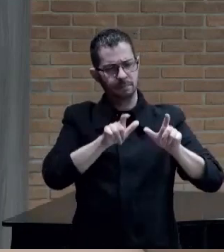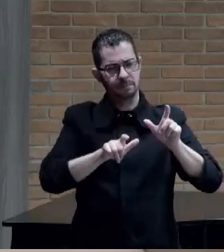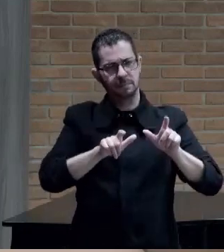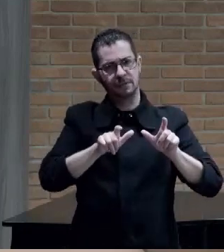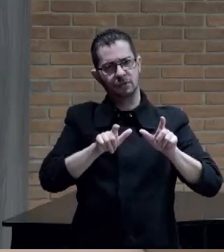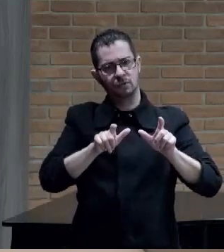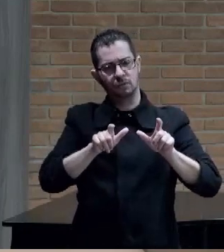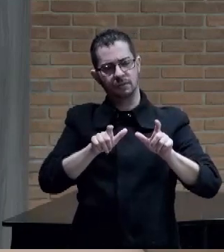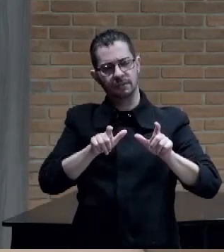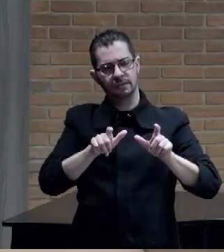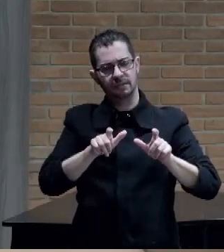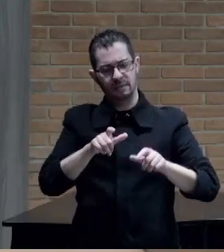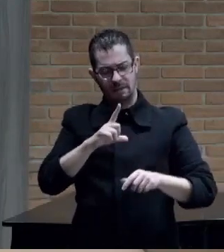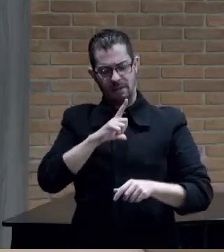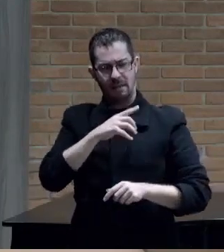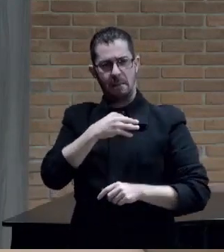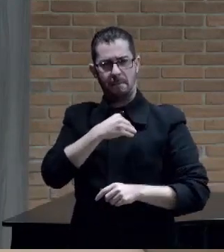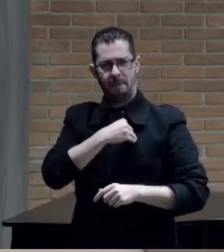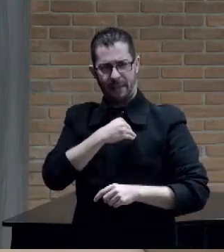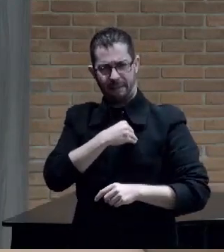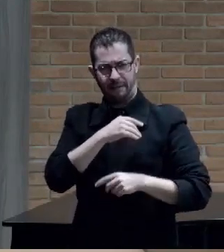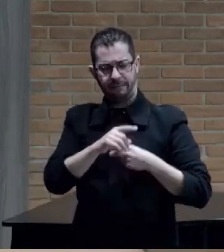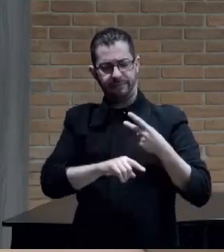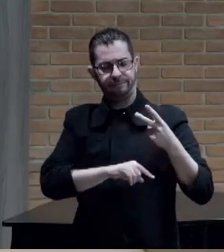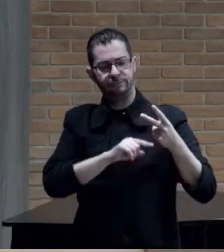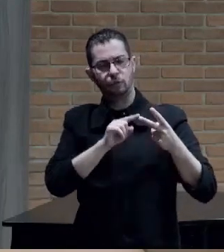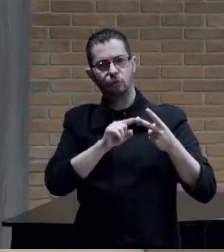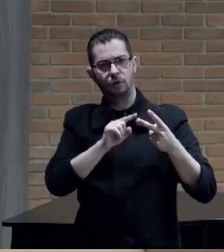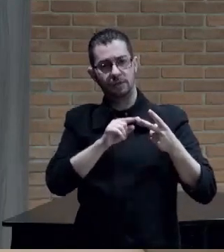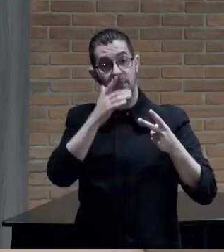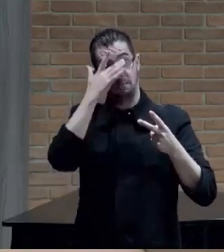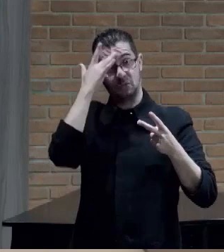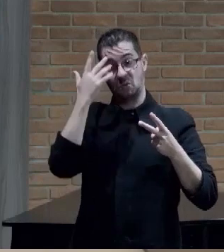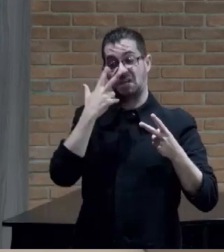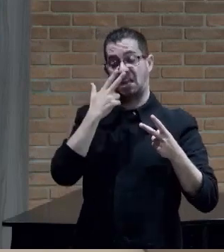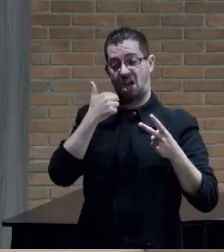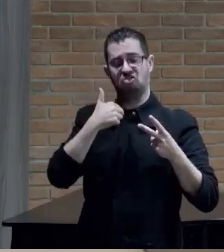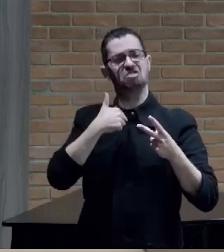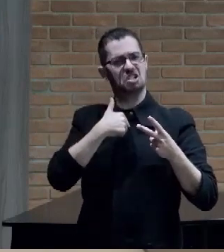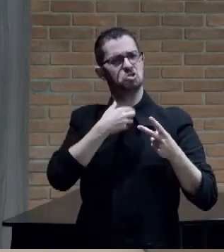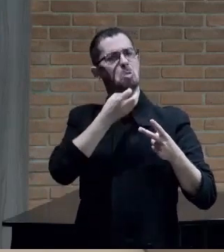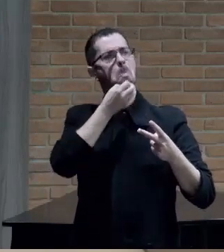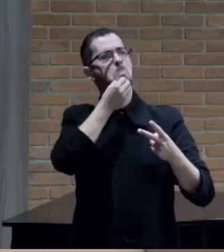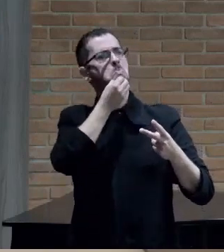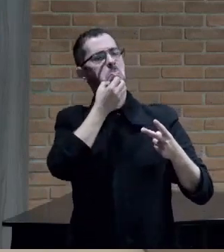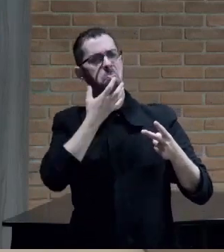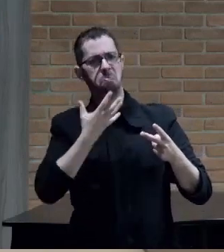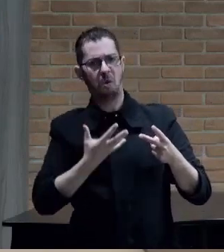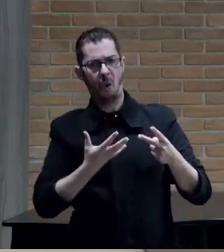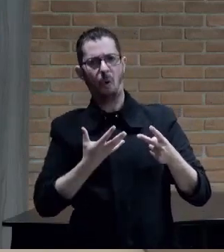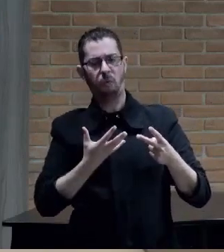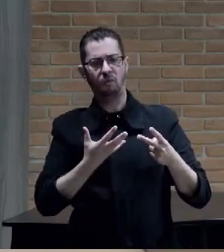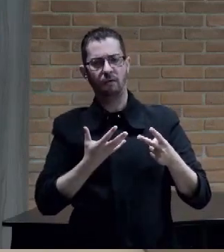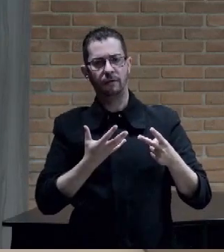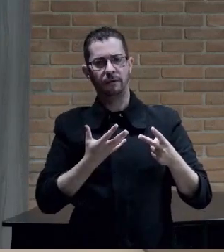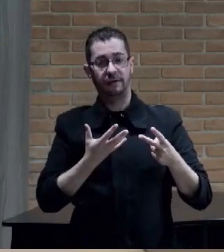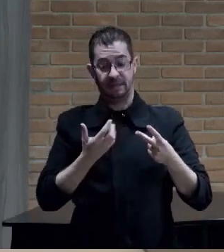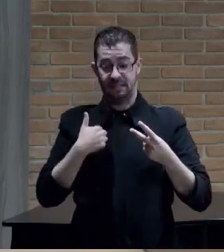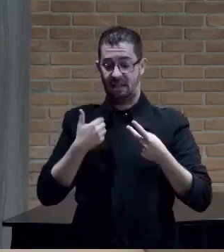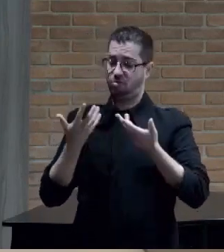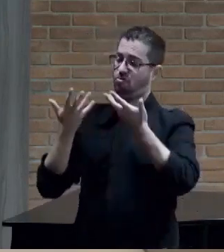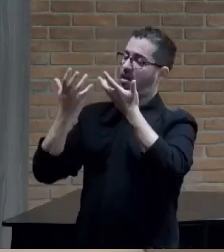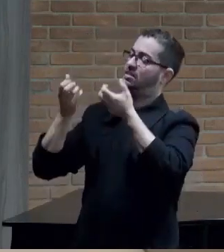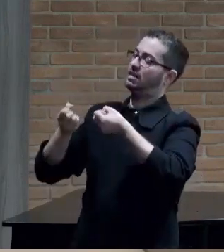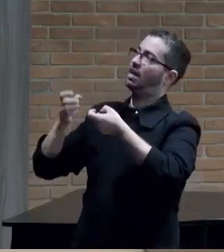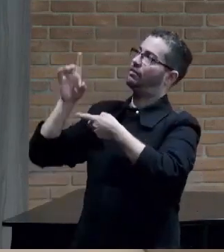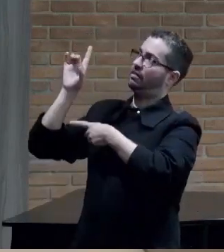ímpios. 2, para aqueles que consideram-se moralmente bons e, portanto, aceitáveis a Deus com base em